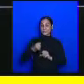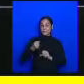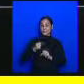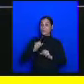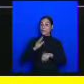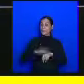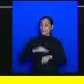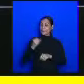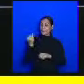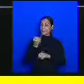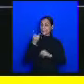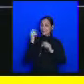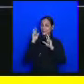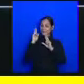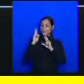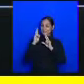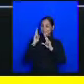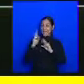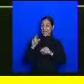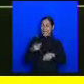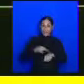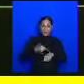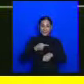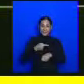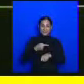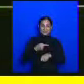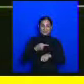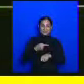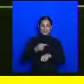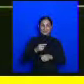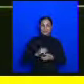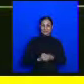vai na torcida hein ai ai agora hein